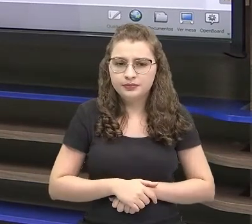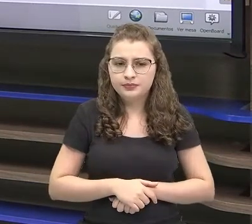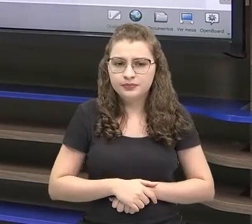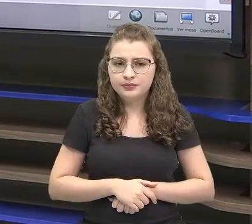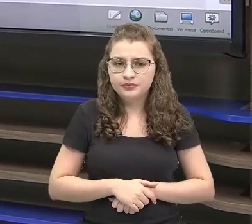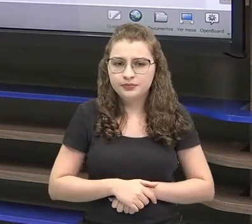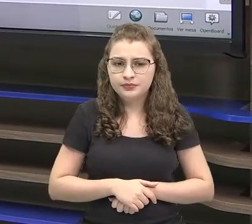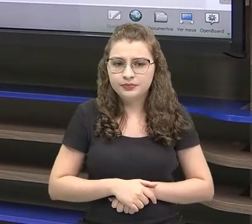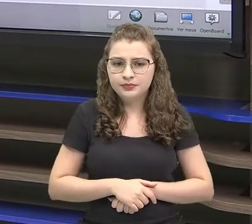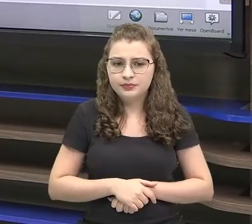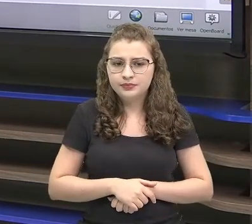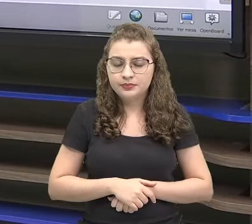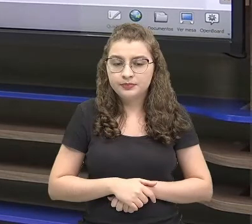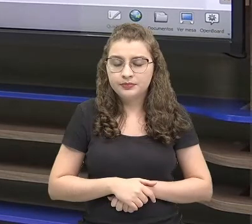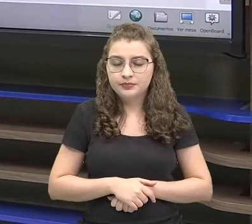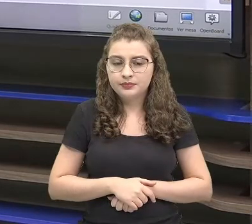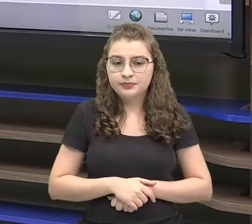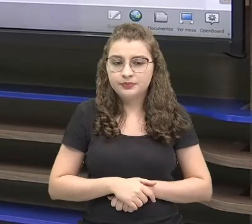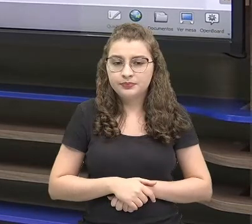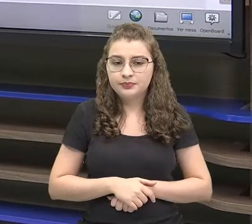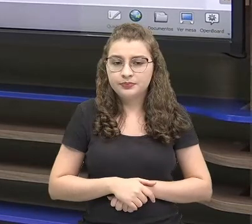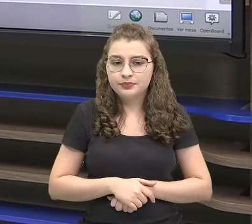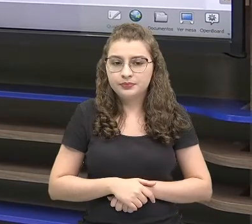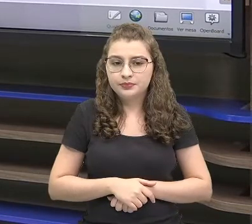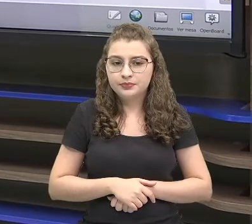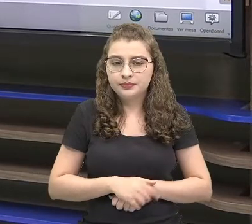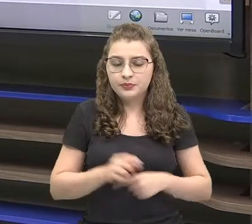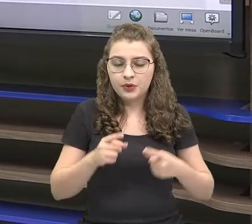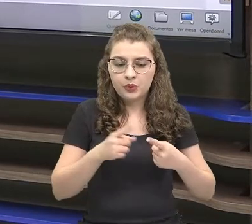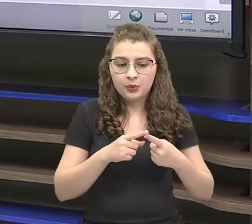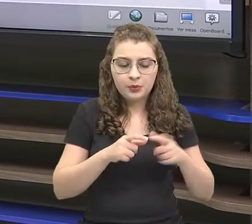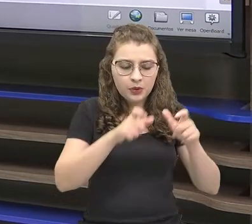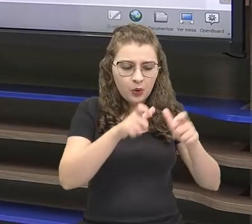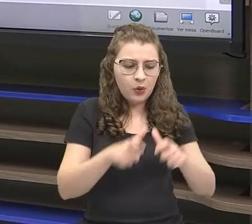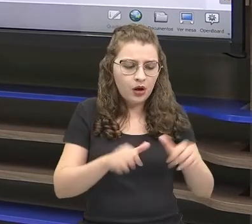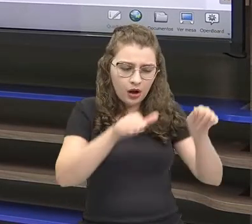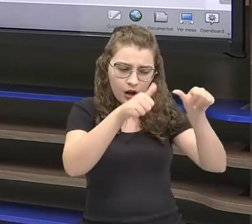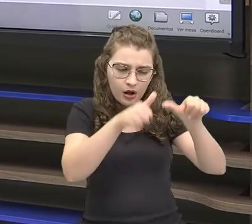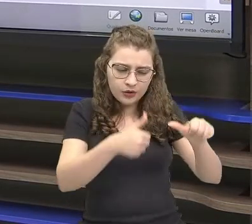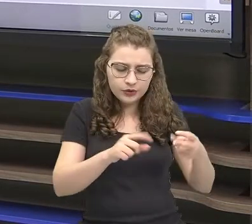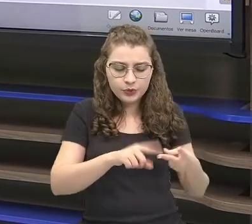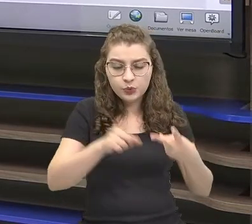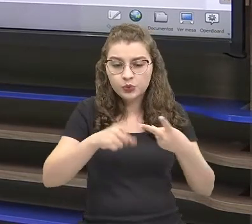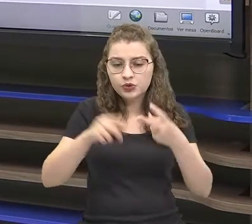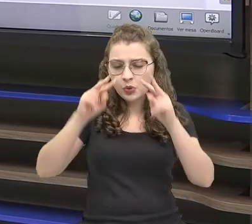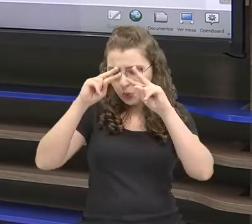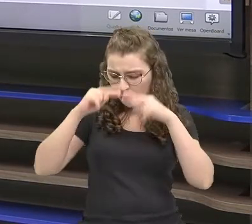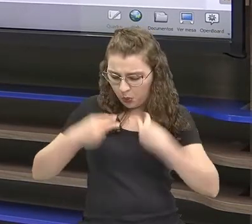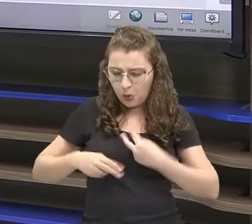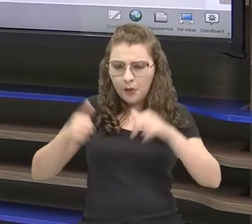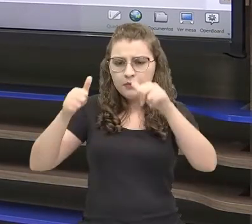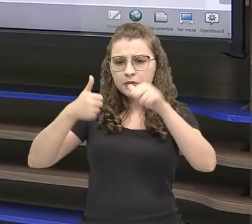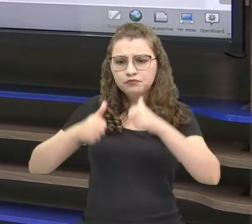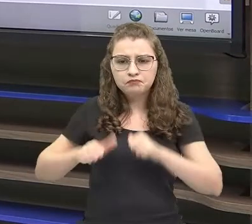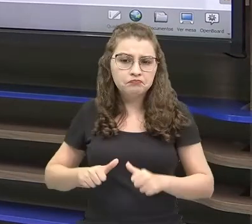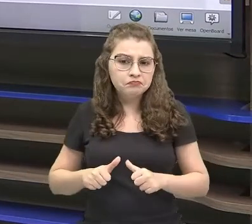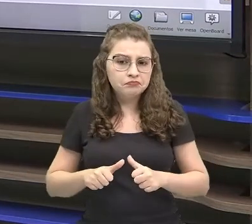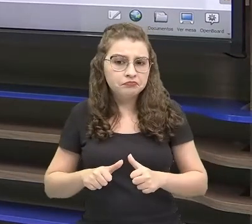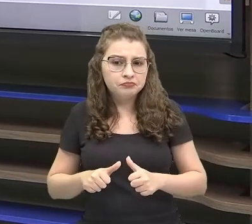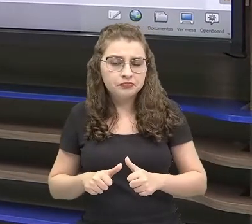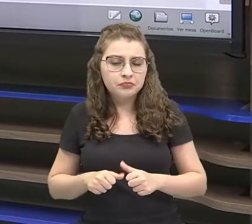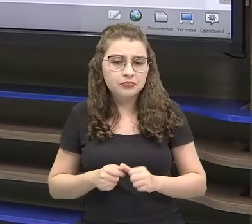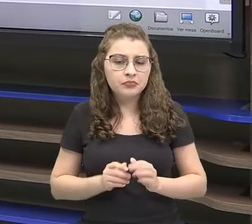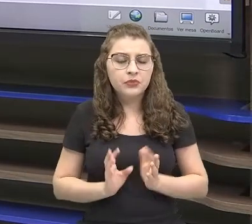analisa ali o sertão, e depois, no segundo momento, ele vai analisar o homem e vai dizer, ao final, que